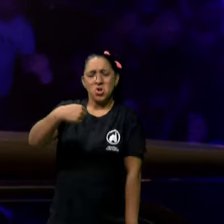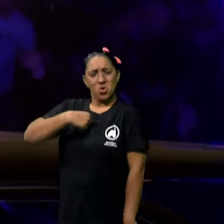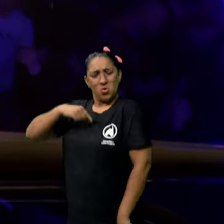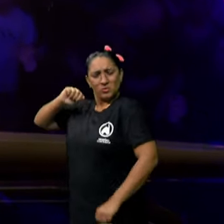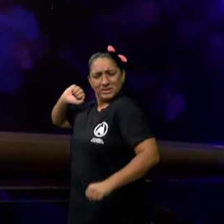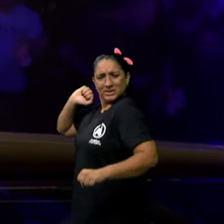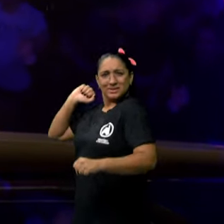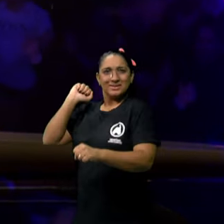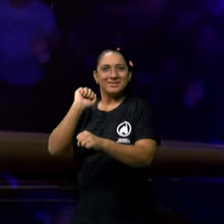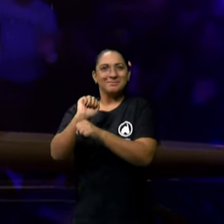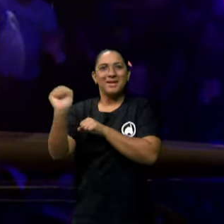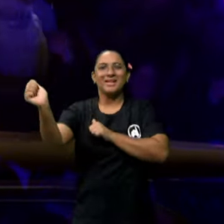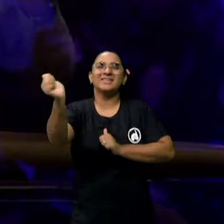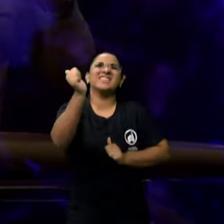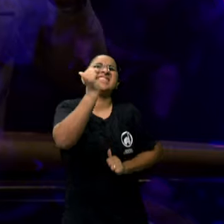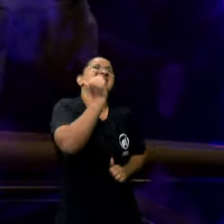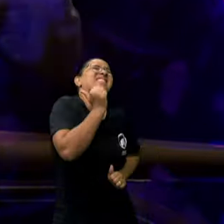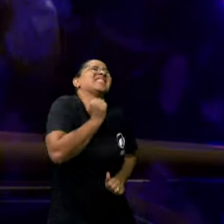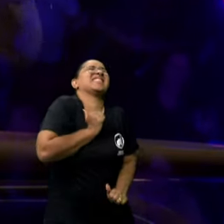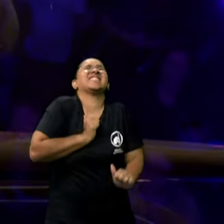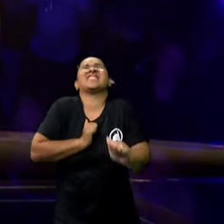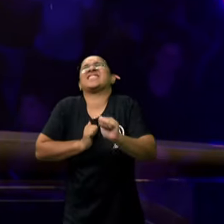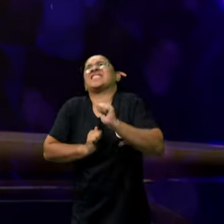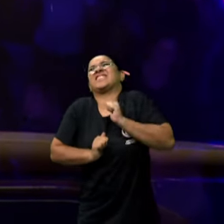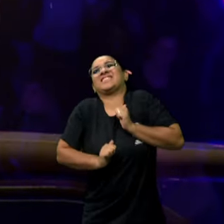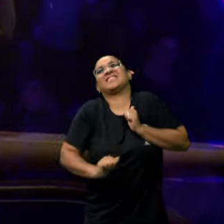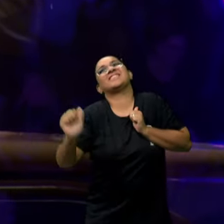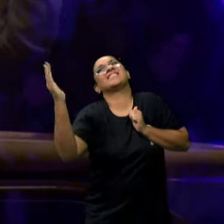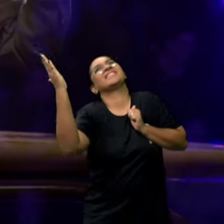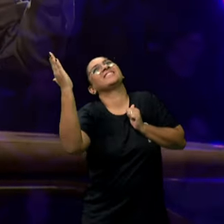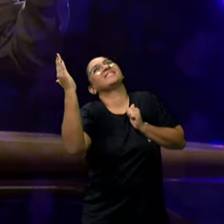estou só te esperando